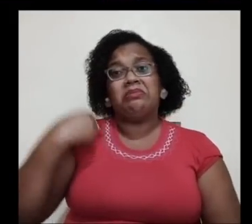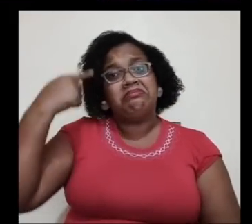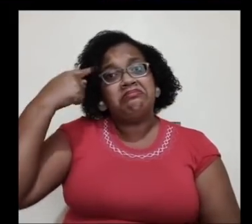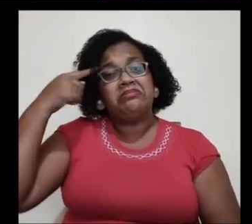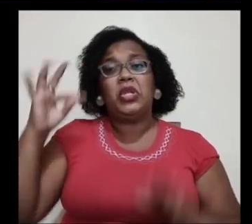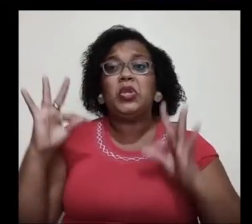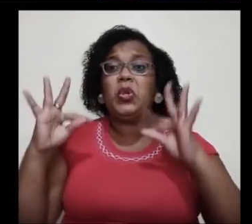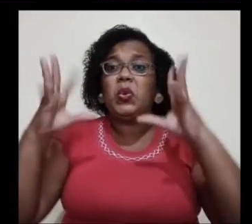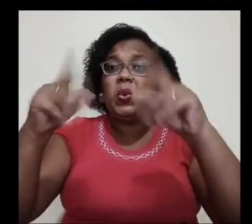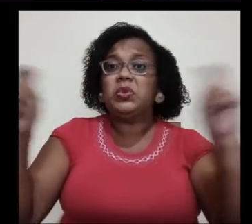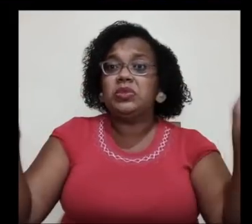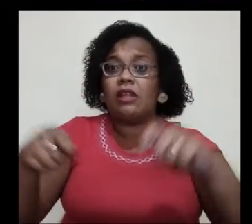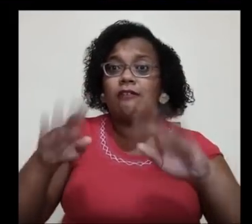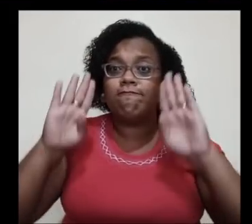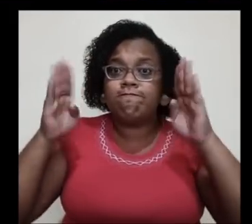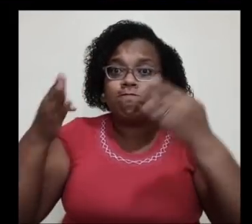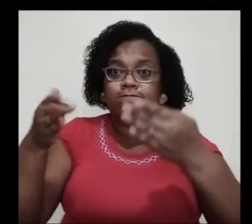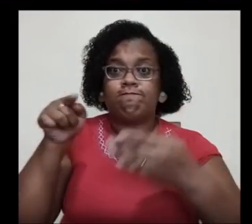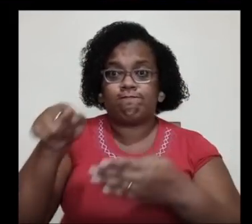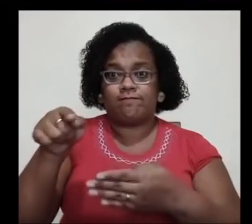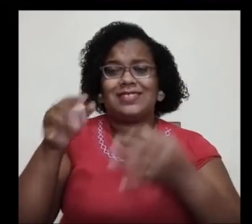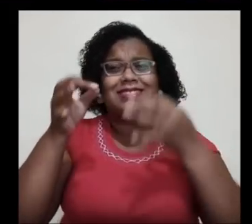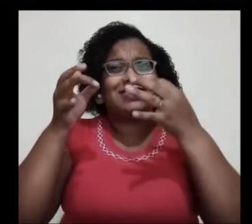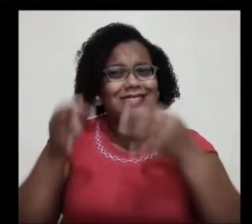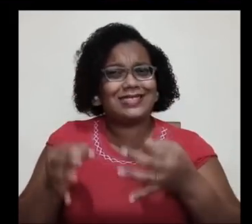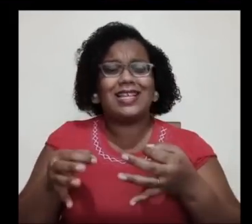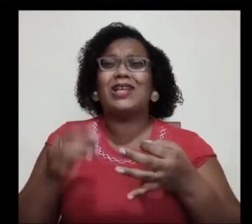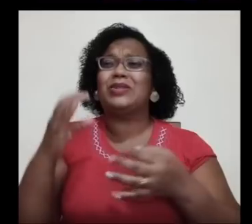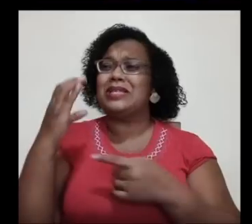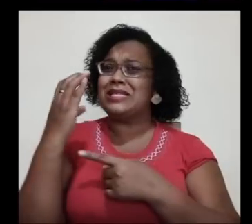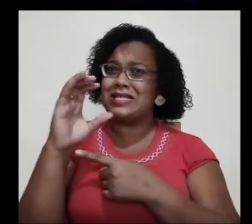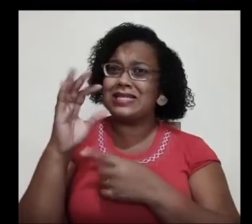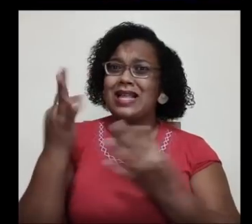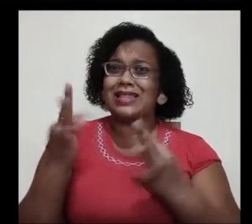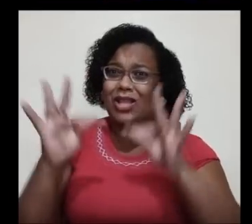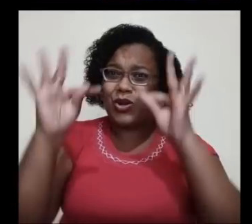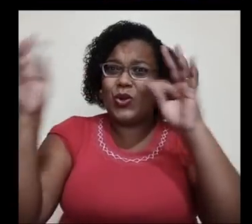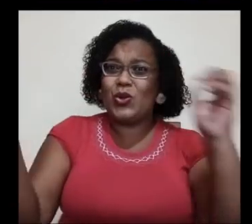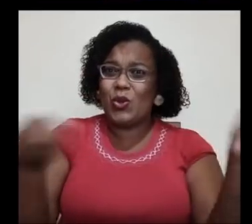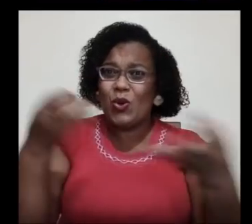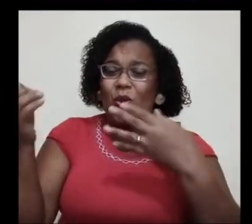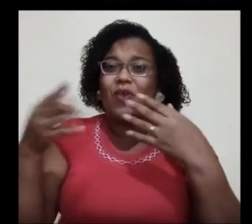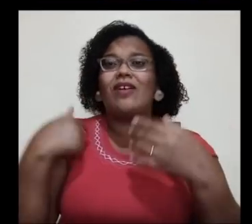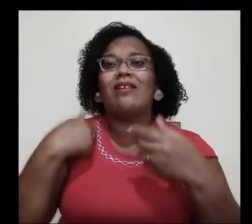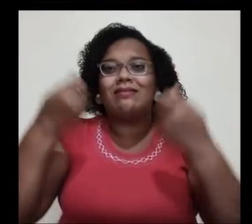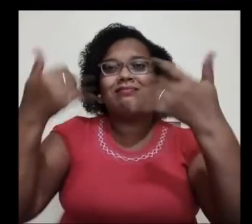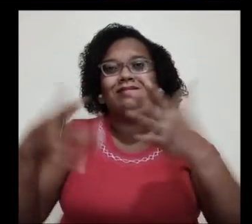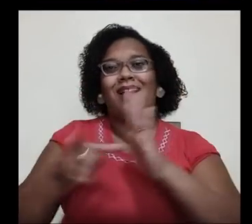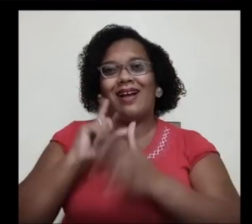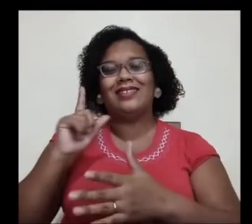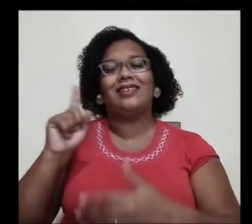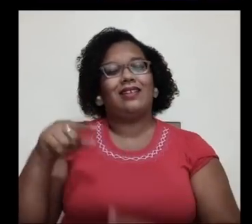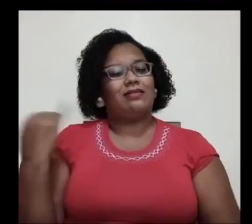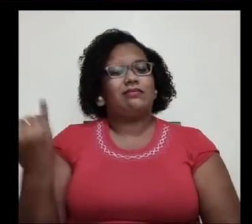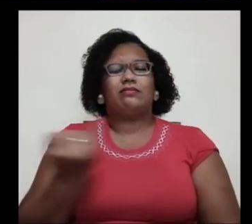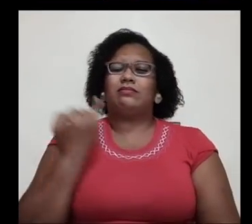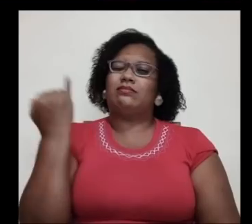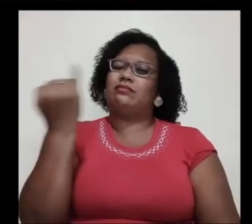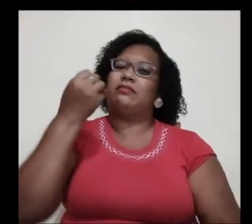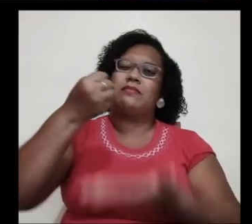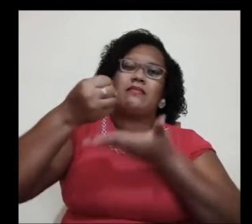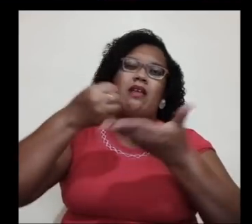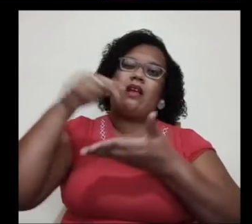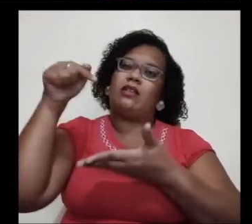nos empenhar nessa direção. E certamente a ciência, a tecnologia e a inovação são, como eu mencionei, instrumentos essenciais dentro